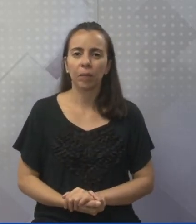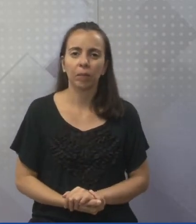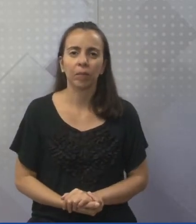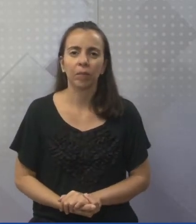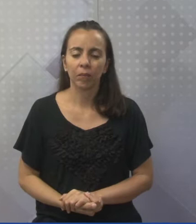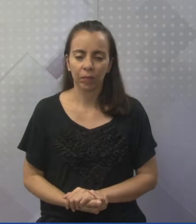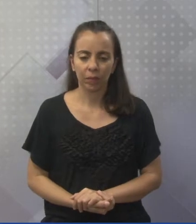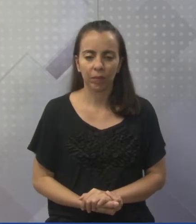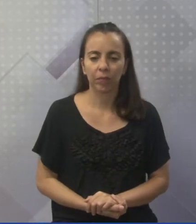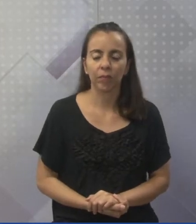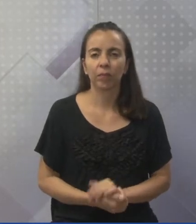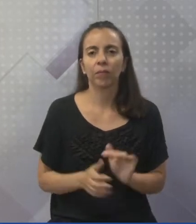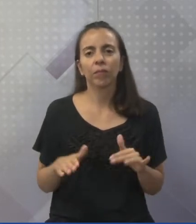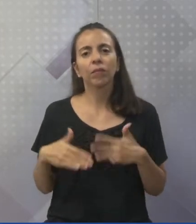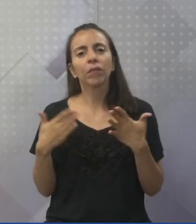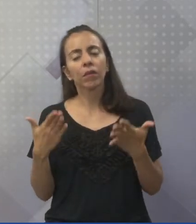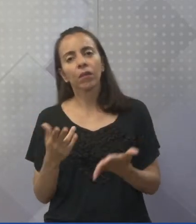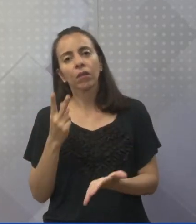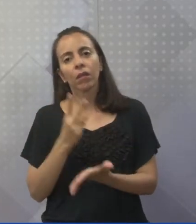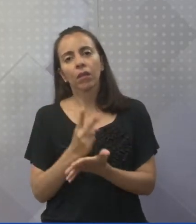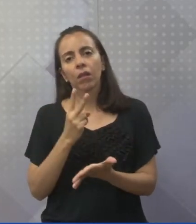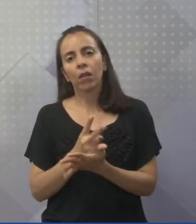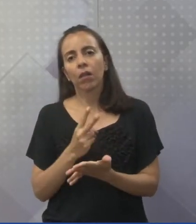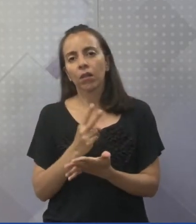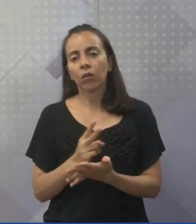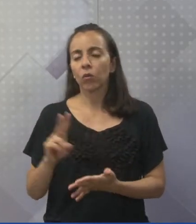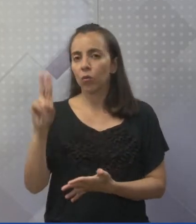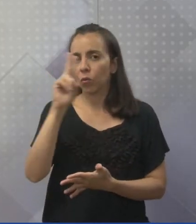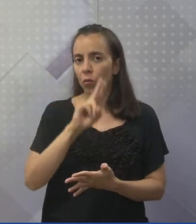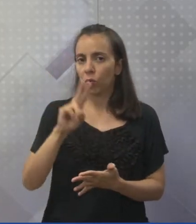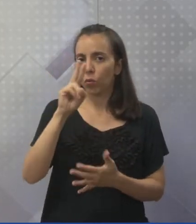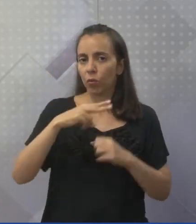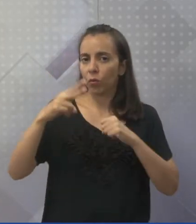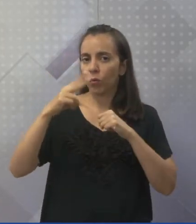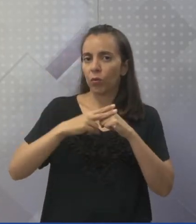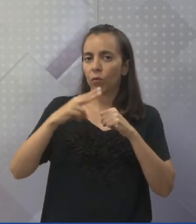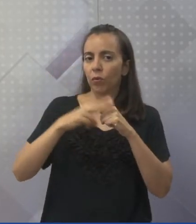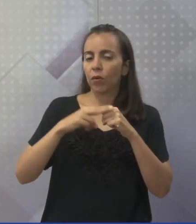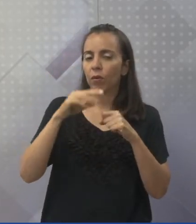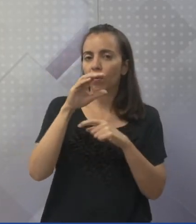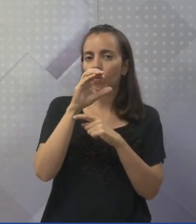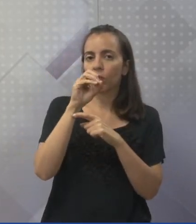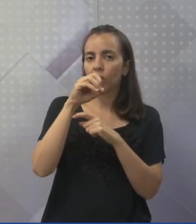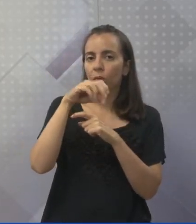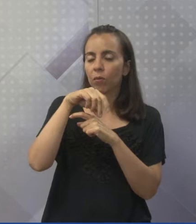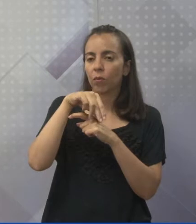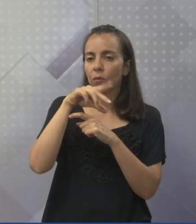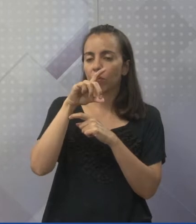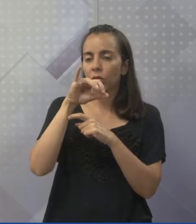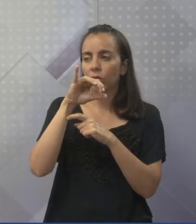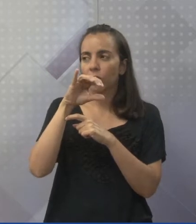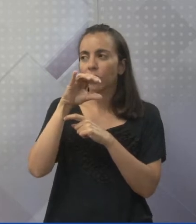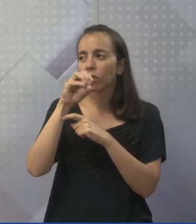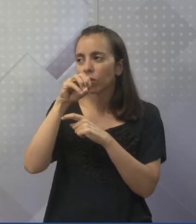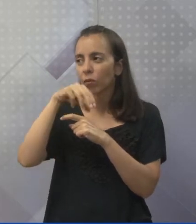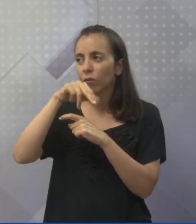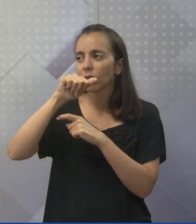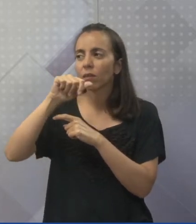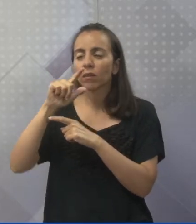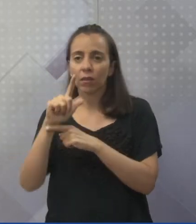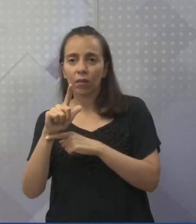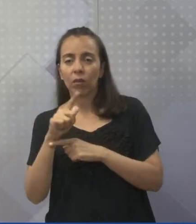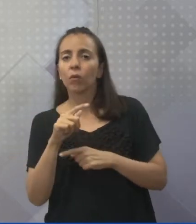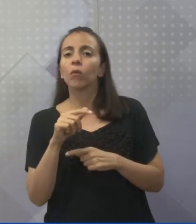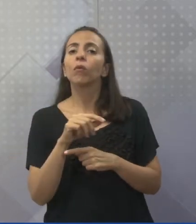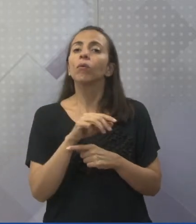ir. Então, toda vez que eu vou conjugar o verbo no condicional would, eu vou colocar o